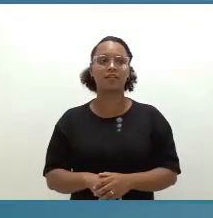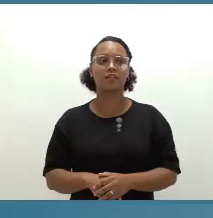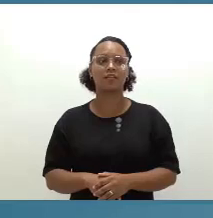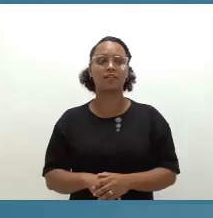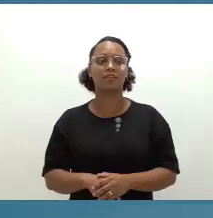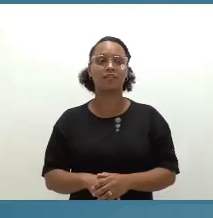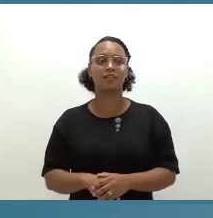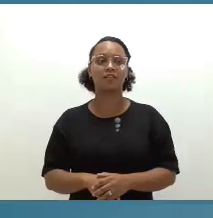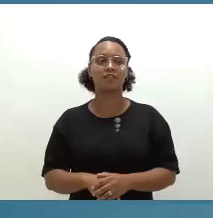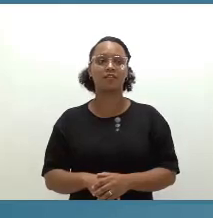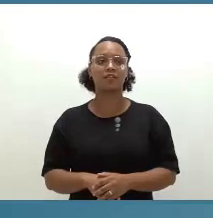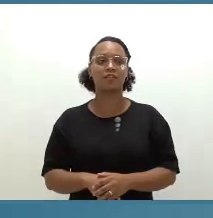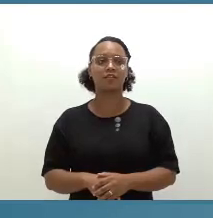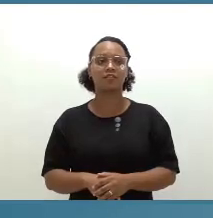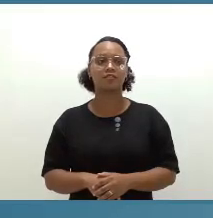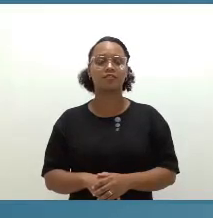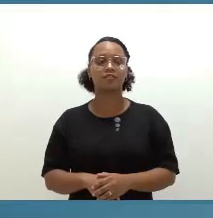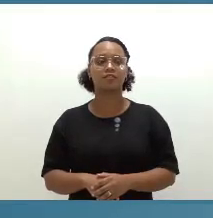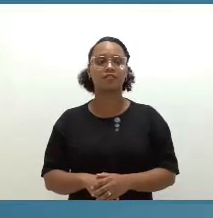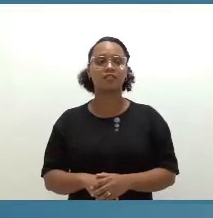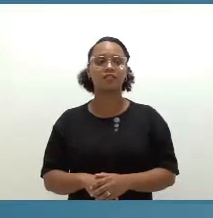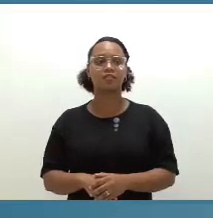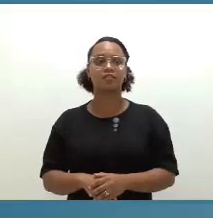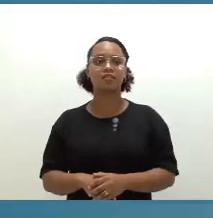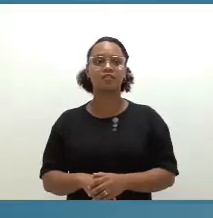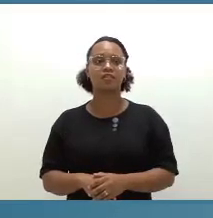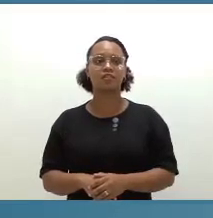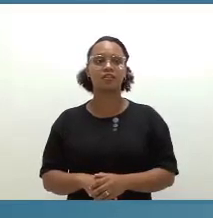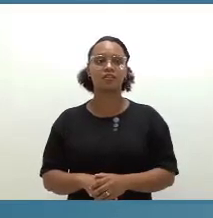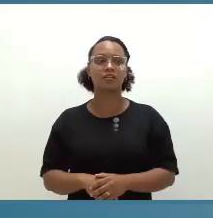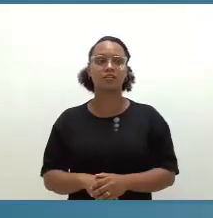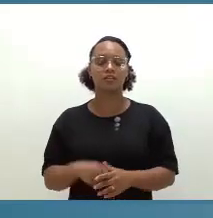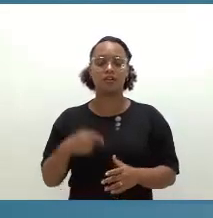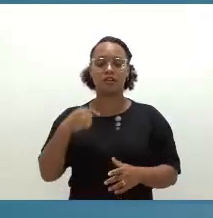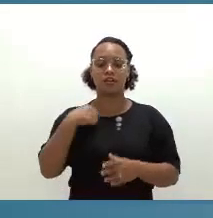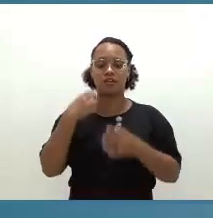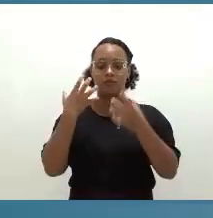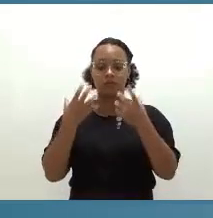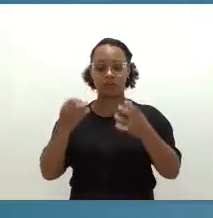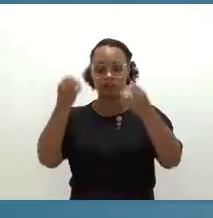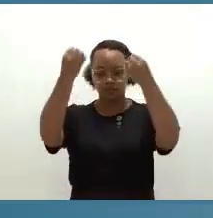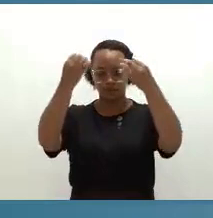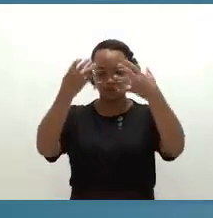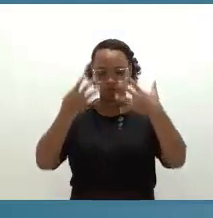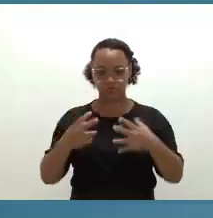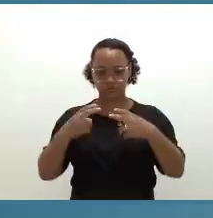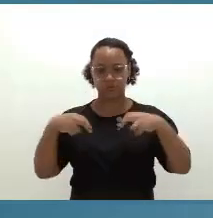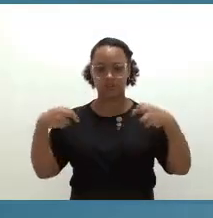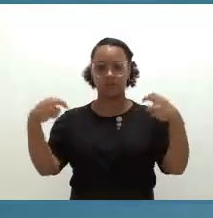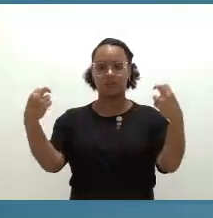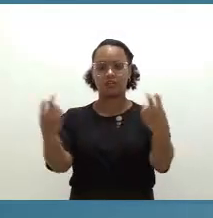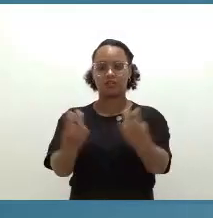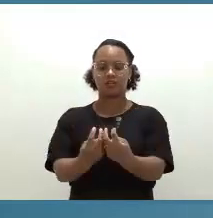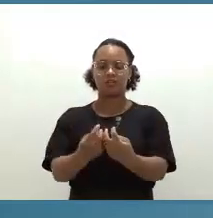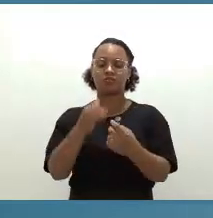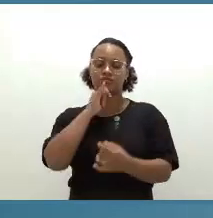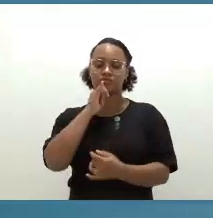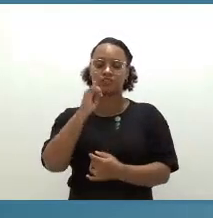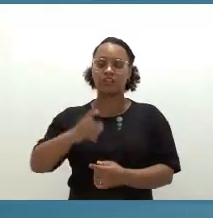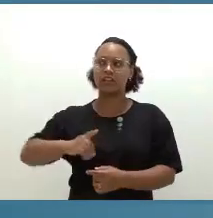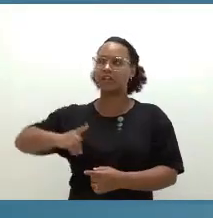a Vossa Excelência a todos os meus pares, dizer que Deus é o Senhor da minha vida.